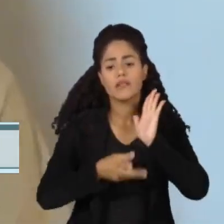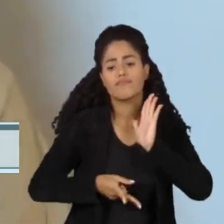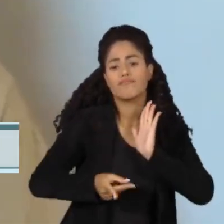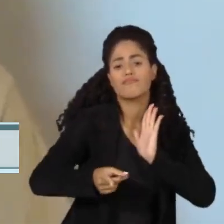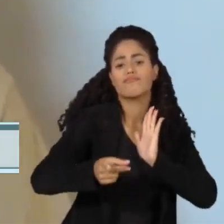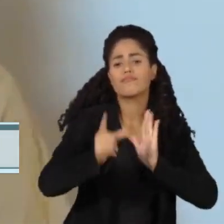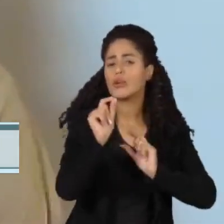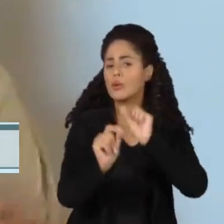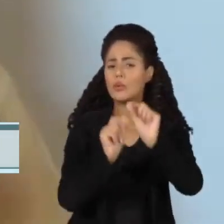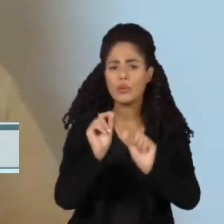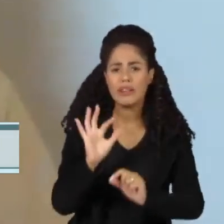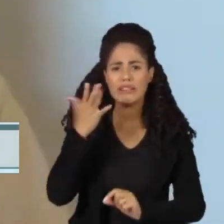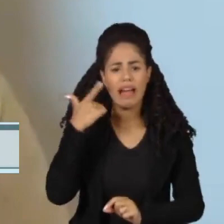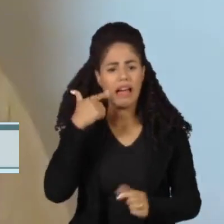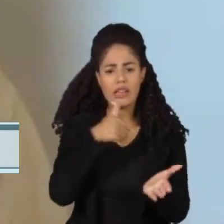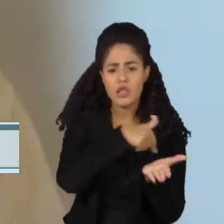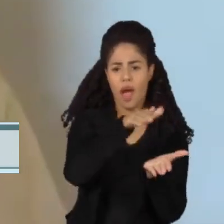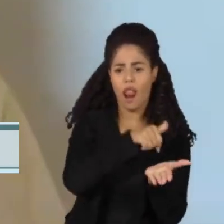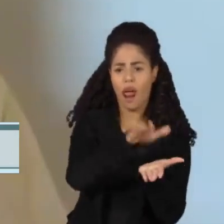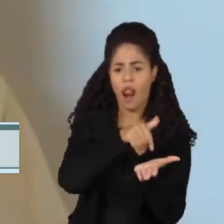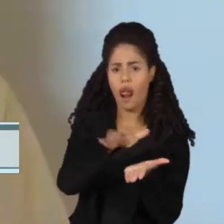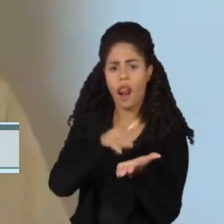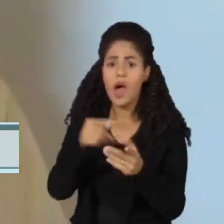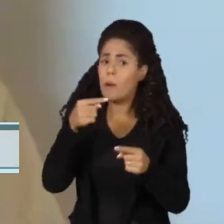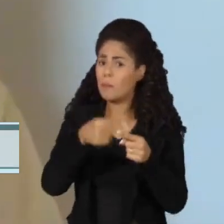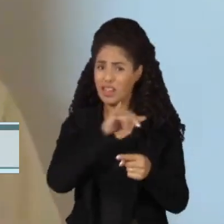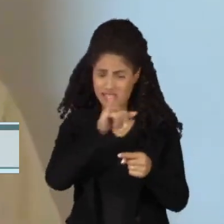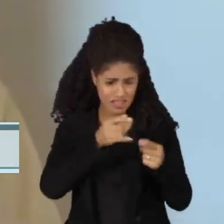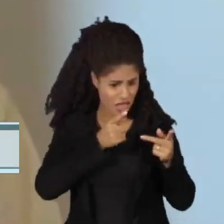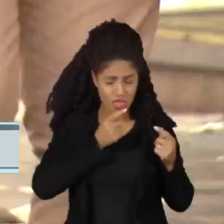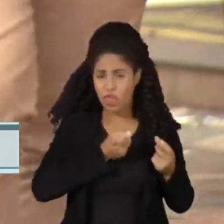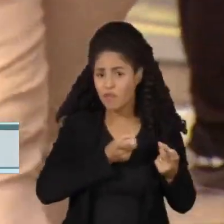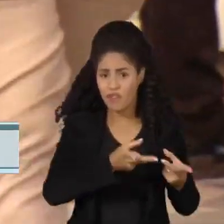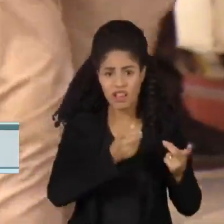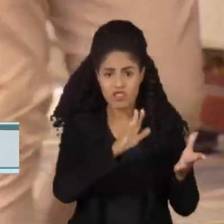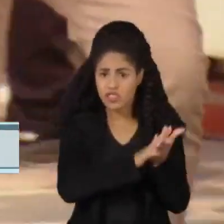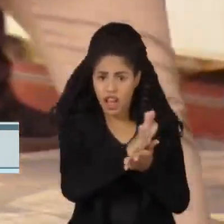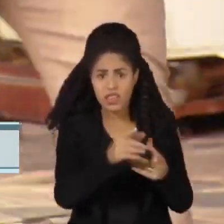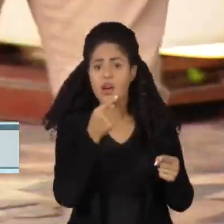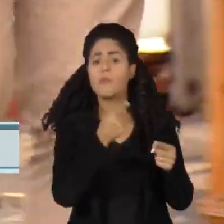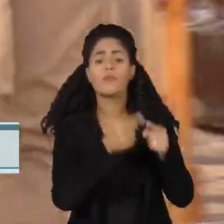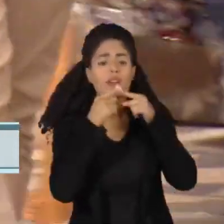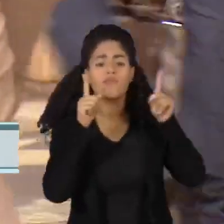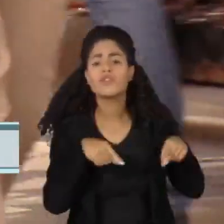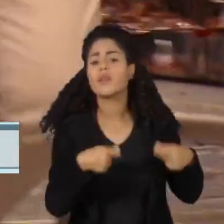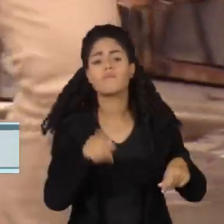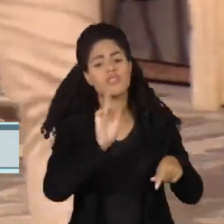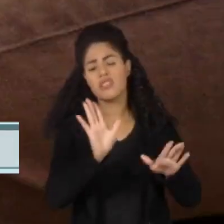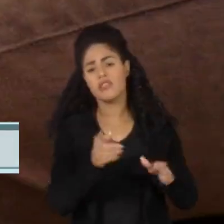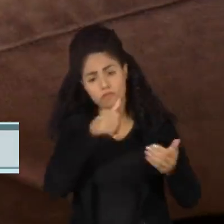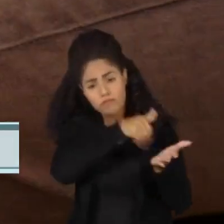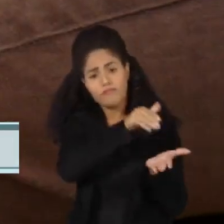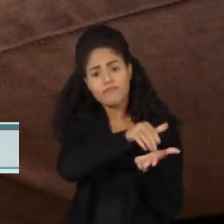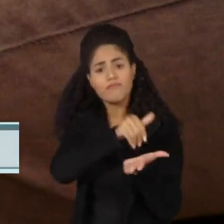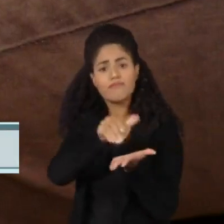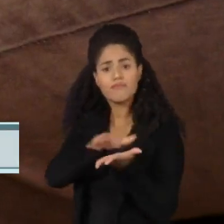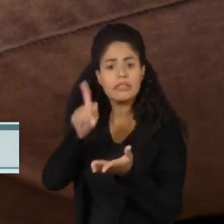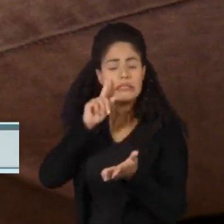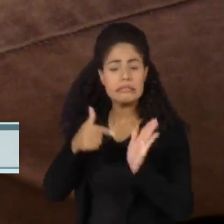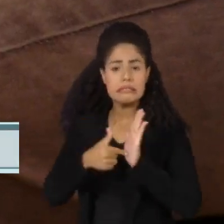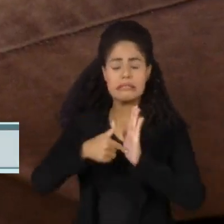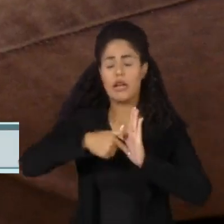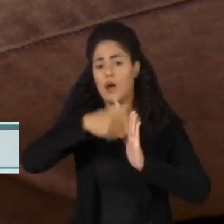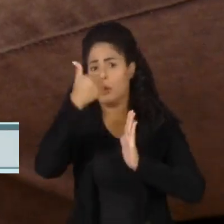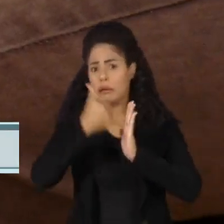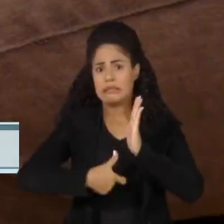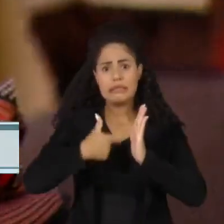gerar, né, algum tipo de demissão para reduzir custo e questões assim. E os efeitos causados por essa taxa são mais cruéis